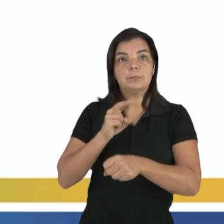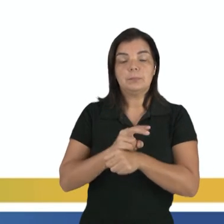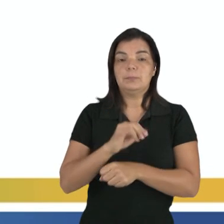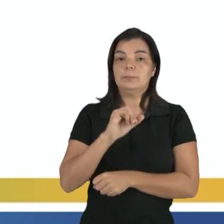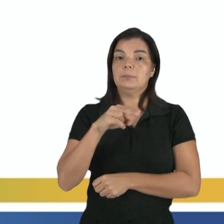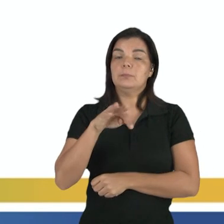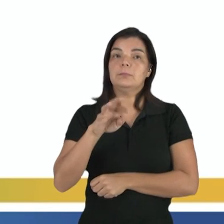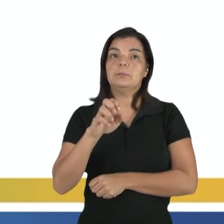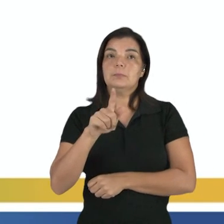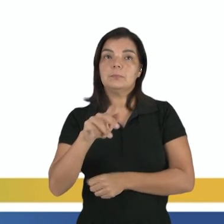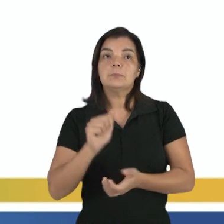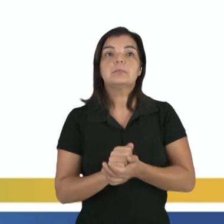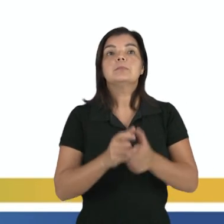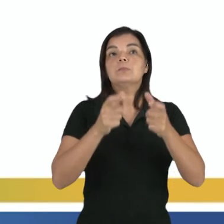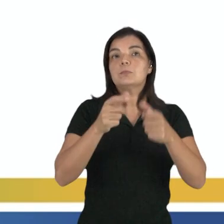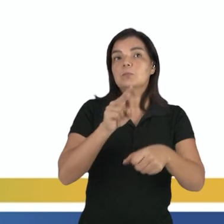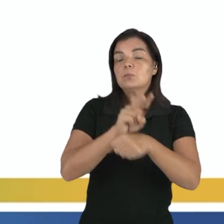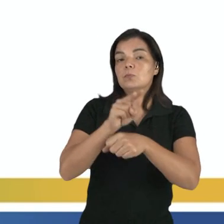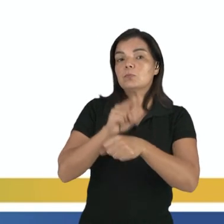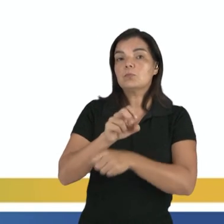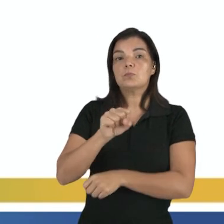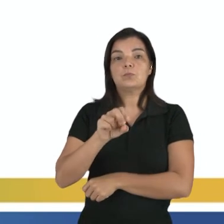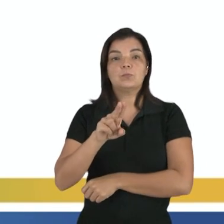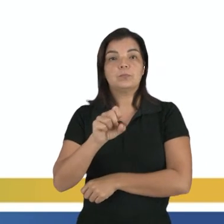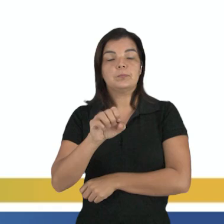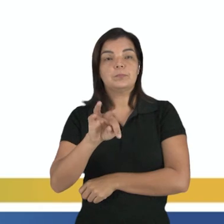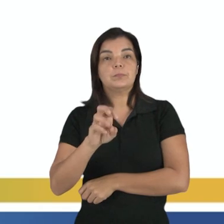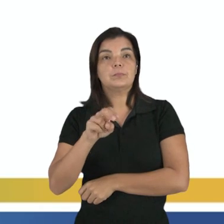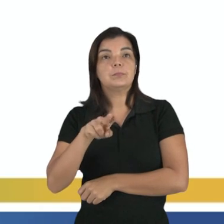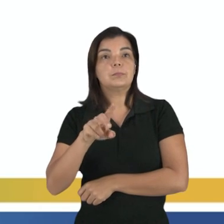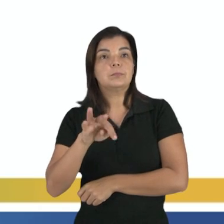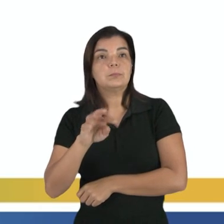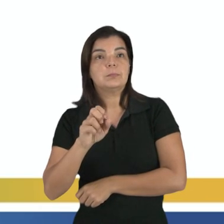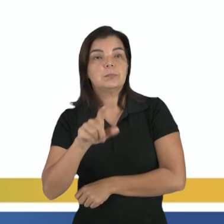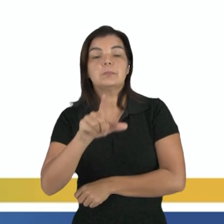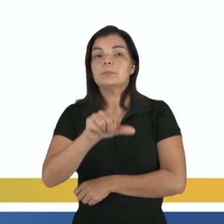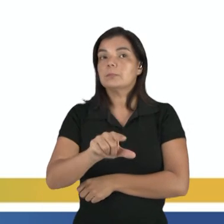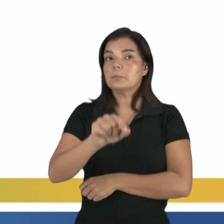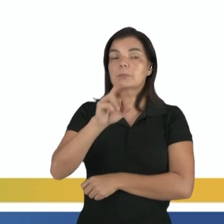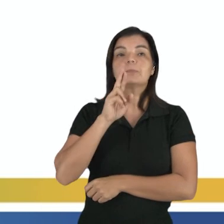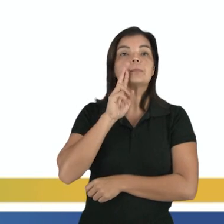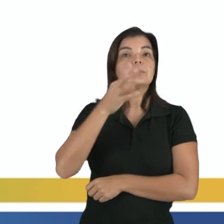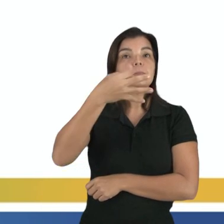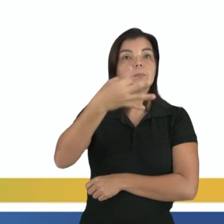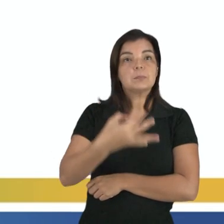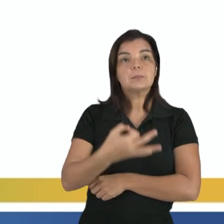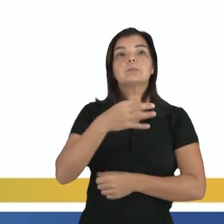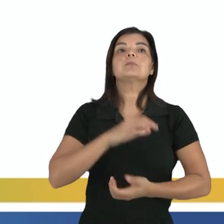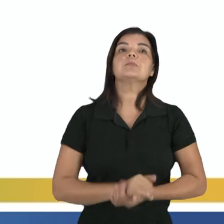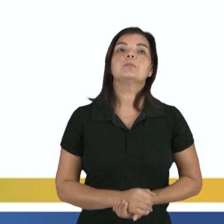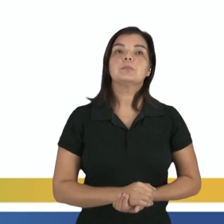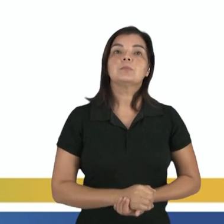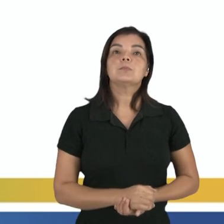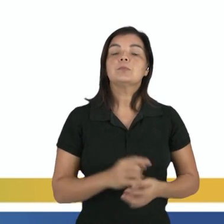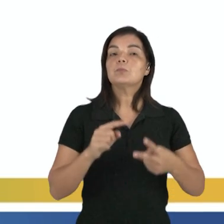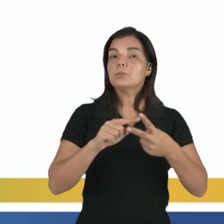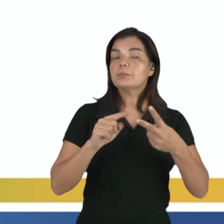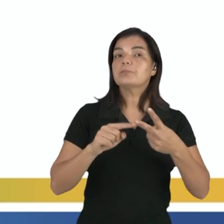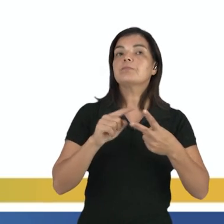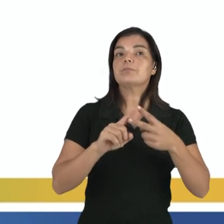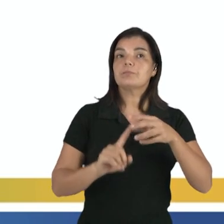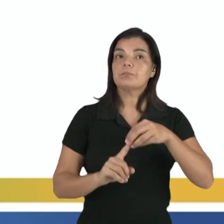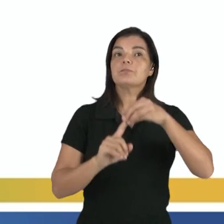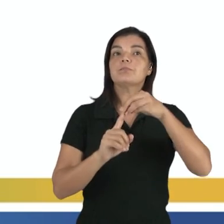conservação integrais e as unidades de conservação de uso sustentável. Assinale a alternativa que cita corretamente